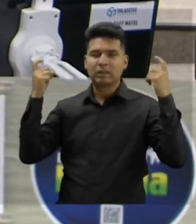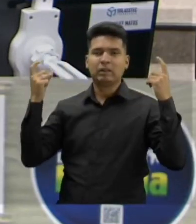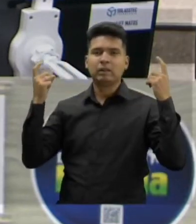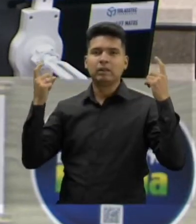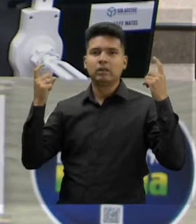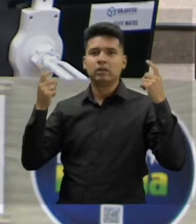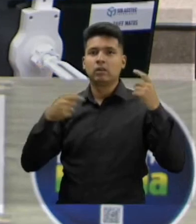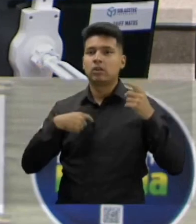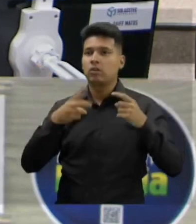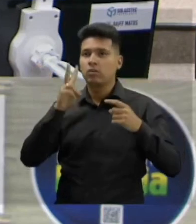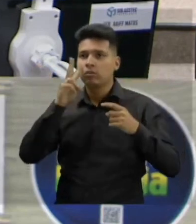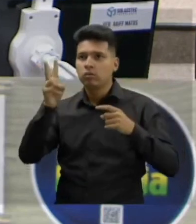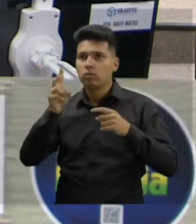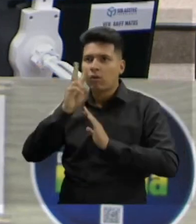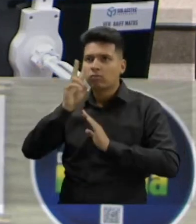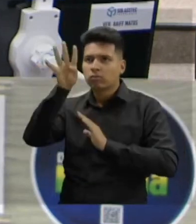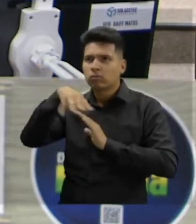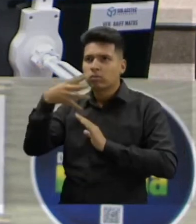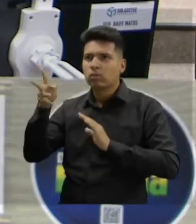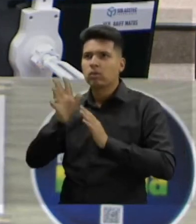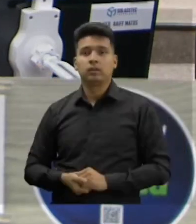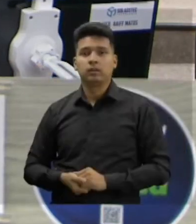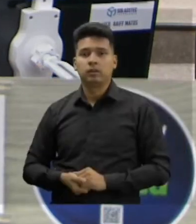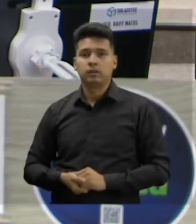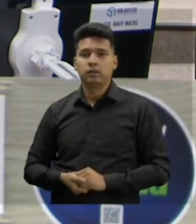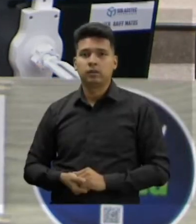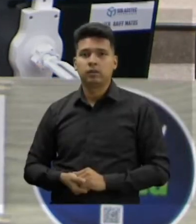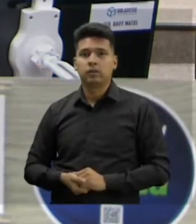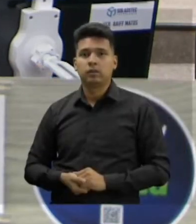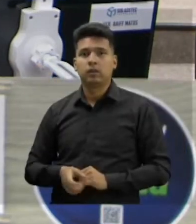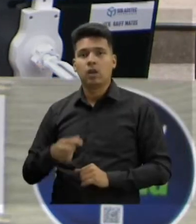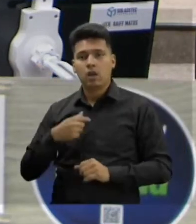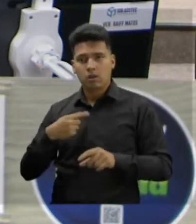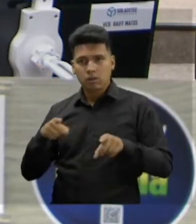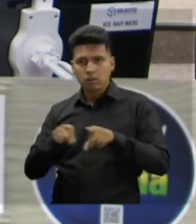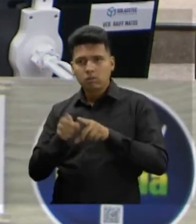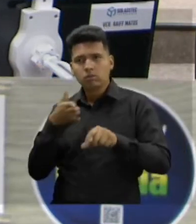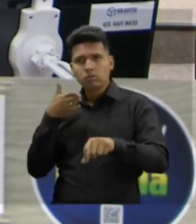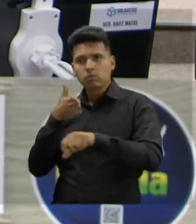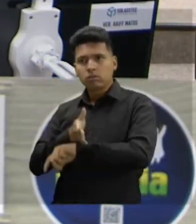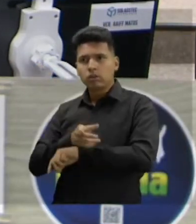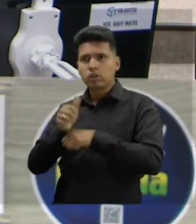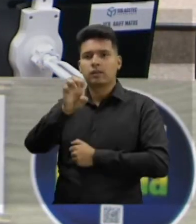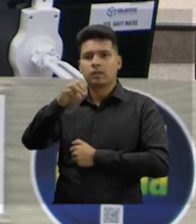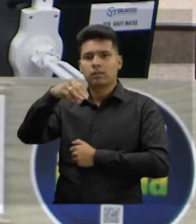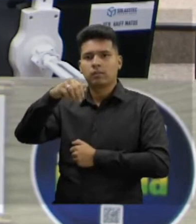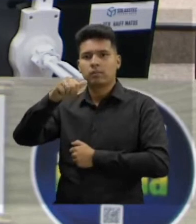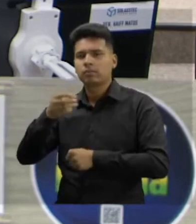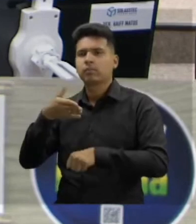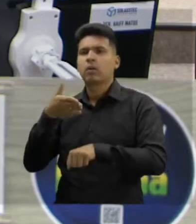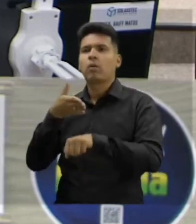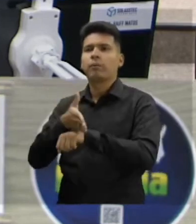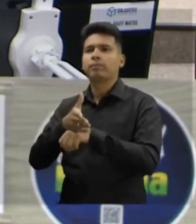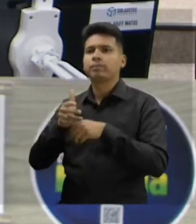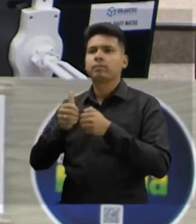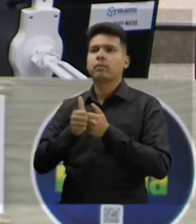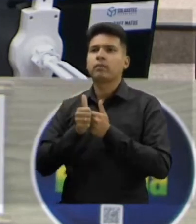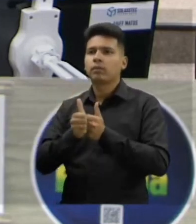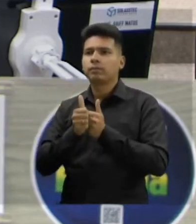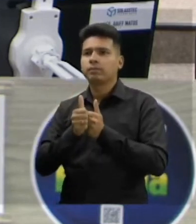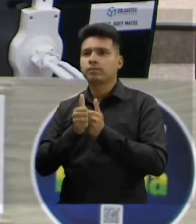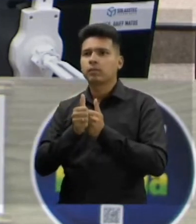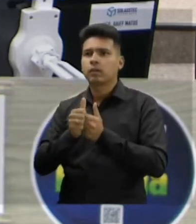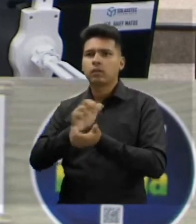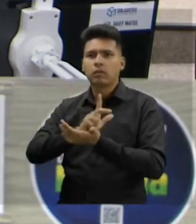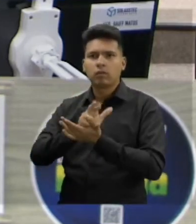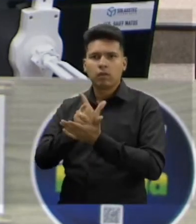relatório, eu tenho levantado essa pauta. Eu recentemente participei de uma operação com a SEMAS, onde foram atuados vários